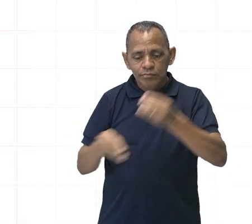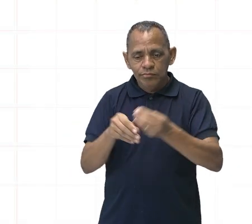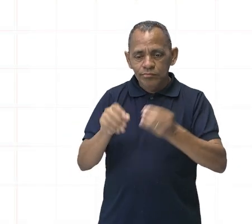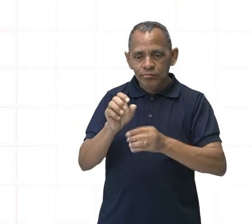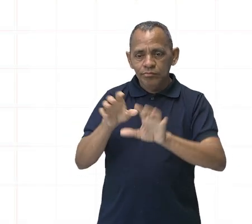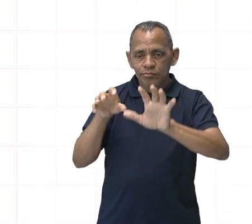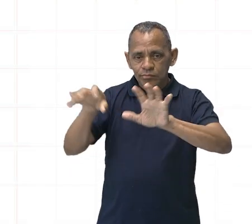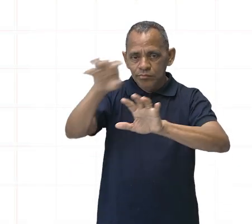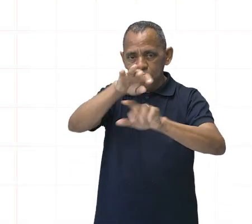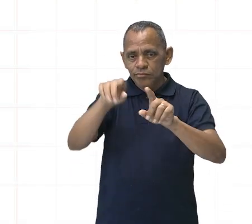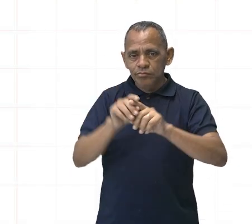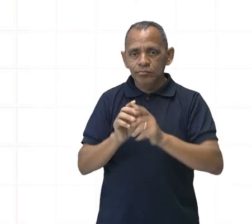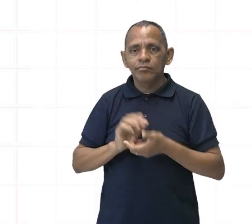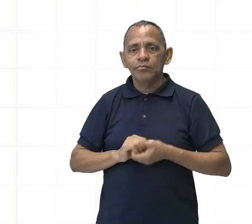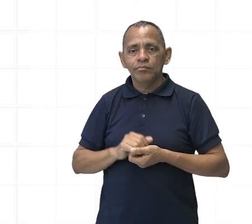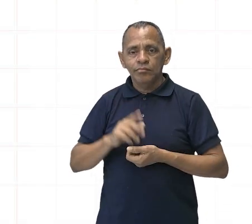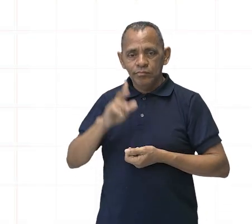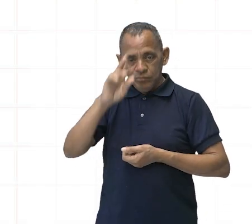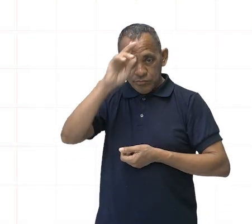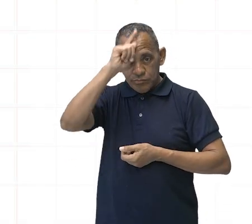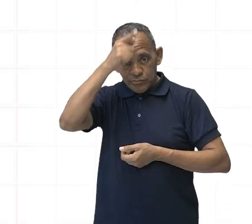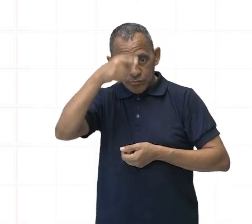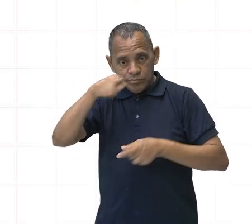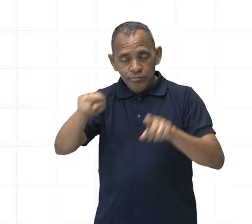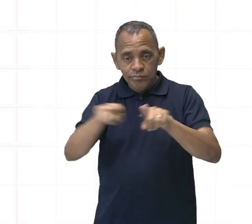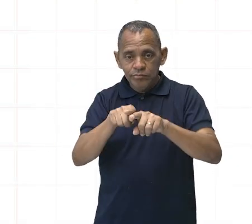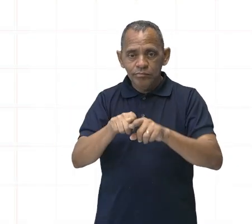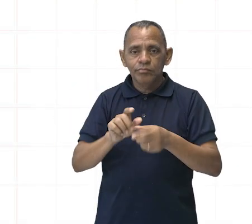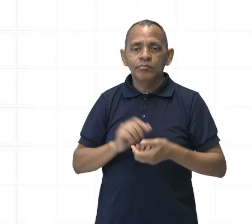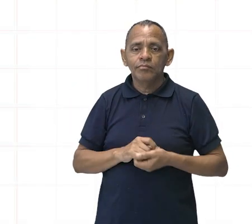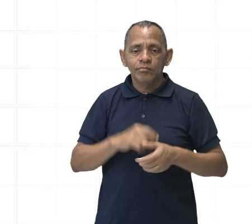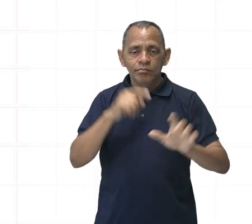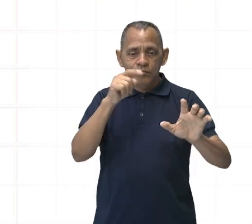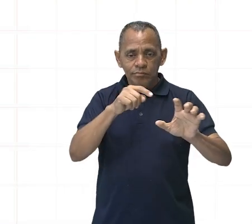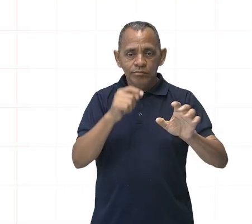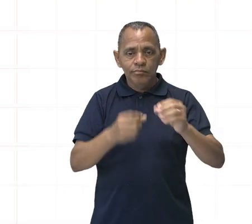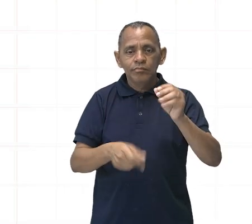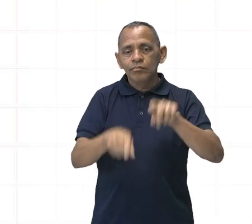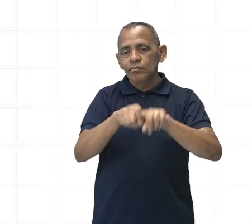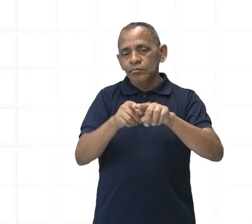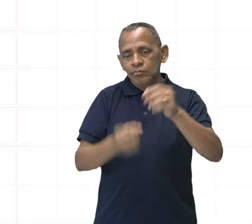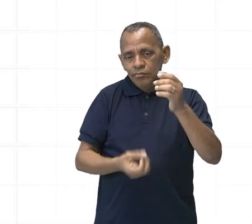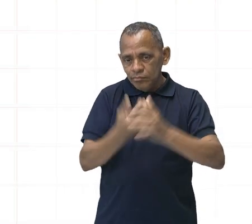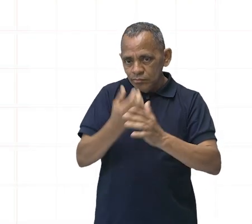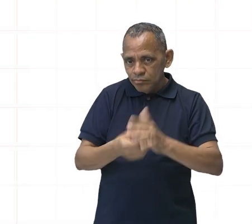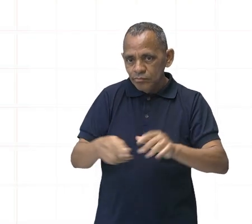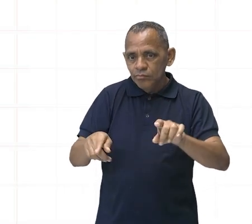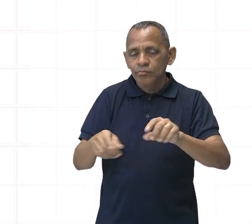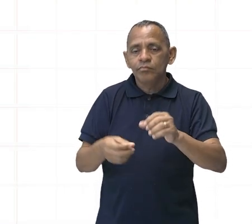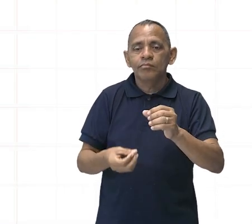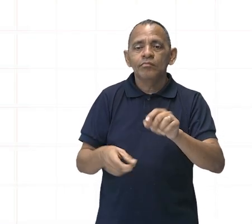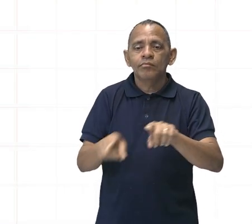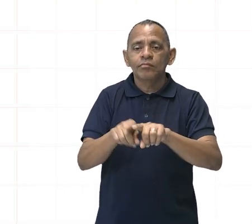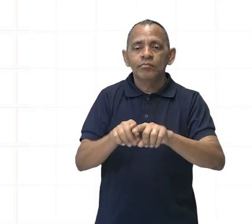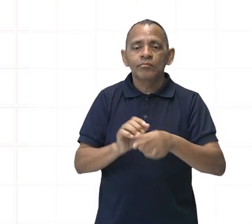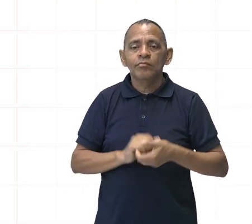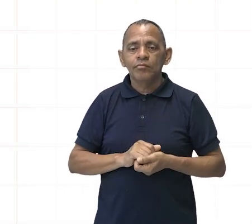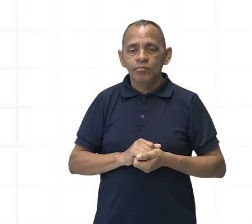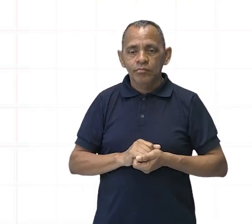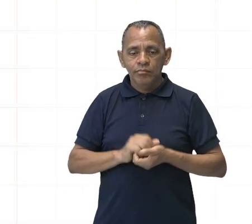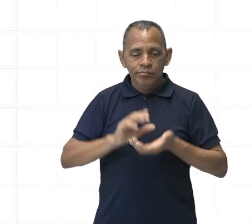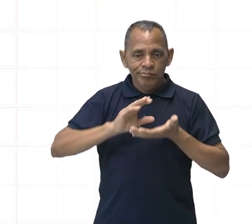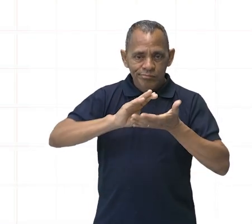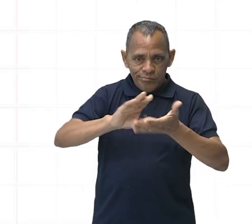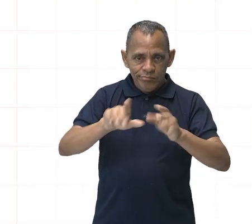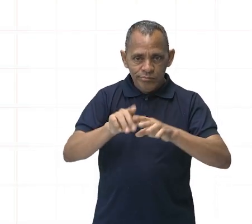o fortalecimento do Mercosul e promoção da integração econômica na América do Sul